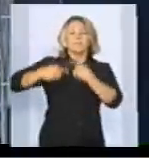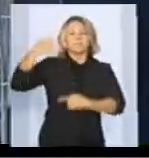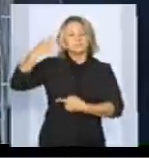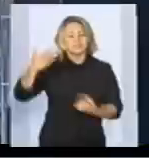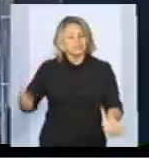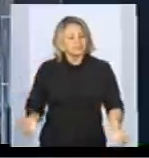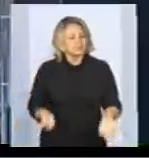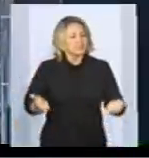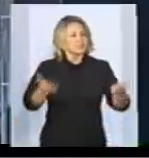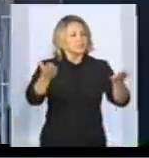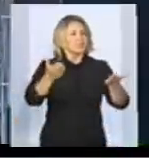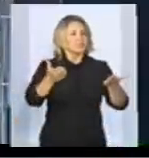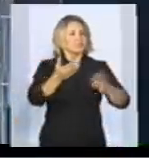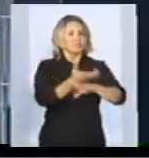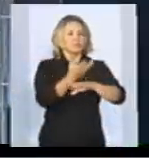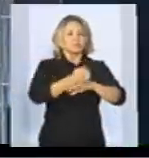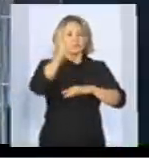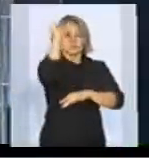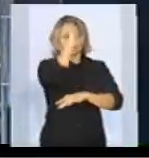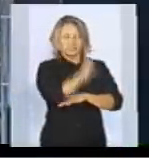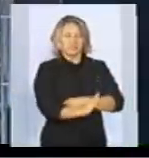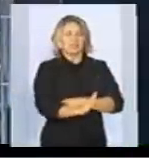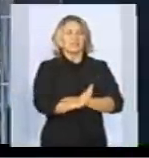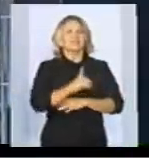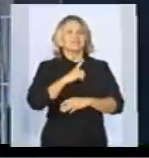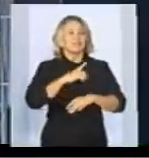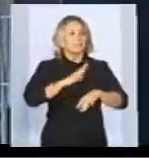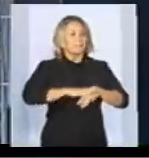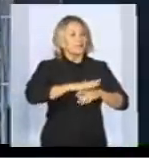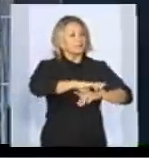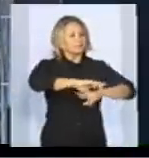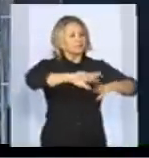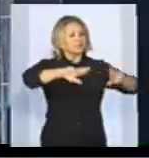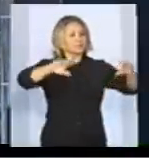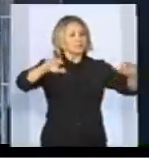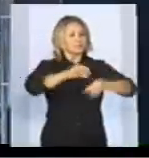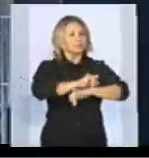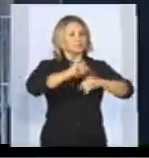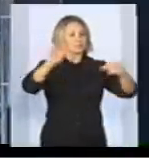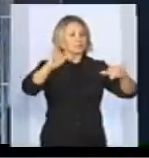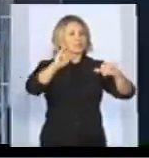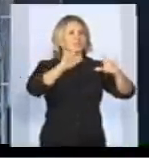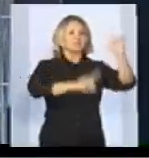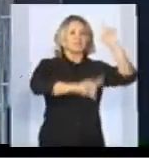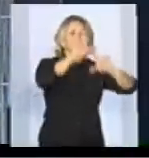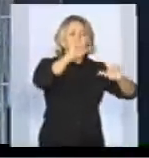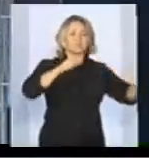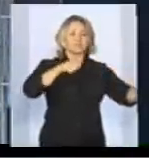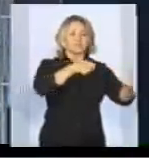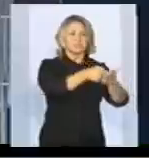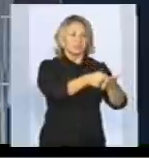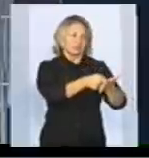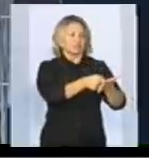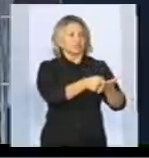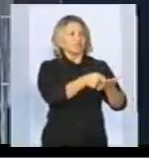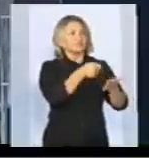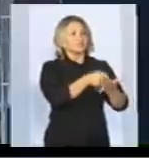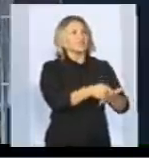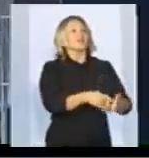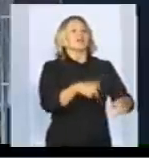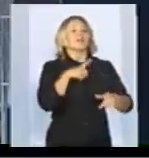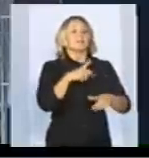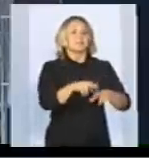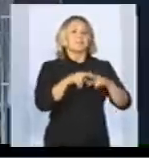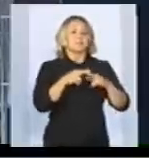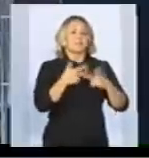Nacional voltadas para promover mais pluralidade e diversidade no segmento de TV por assinatura explicitamente hegemonizado